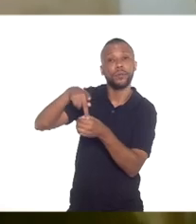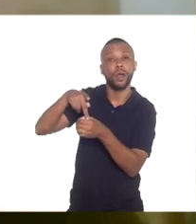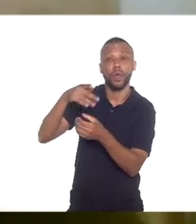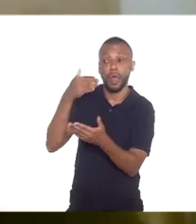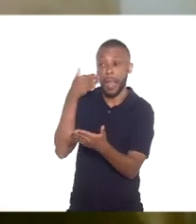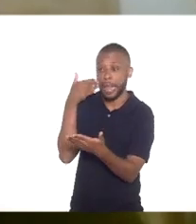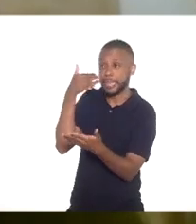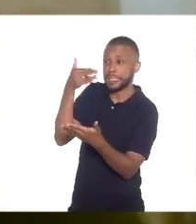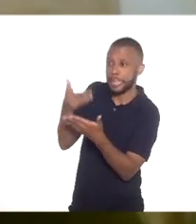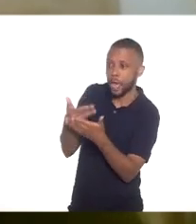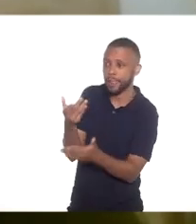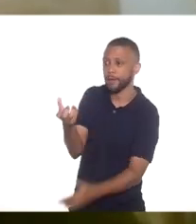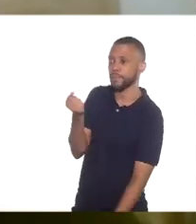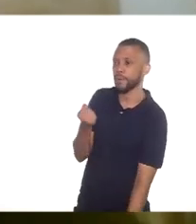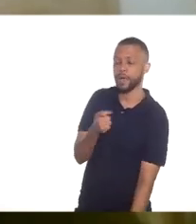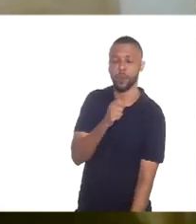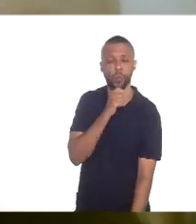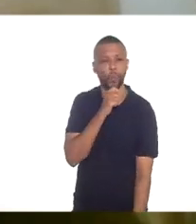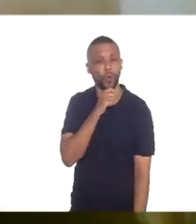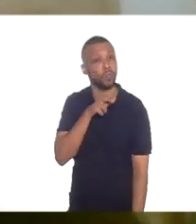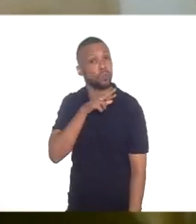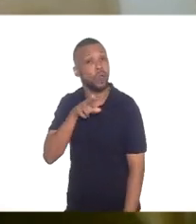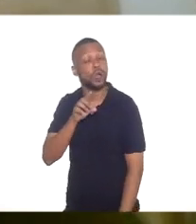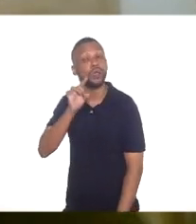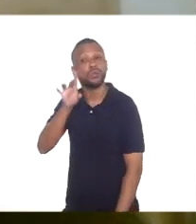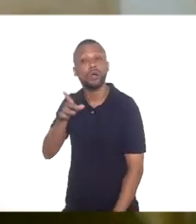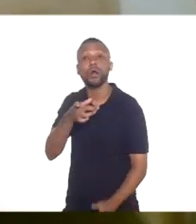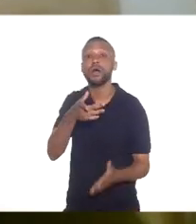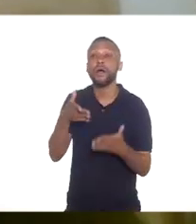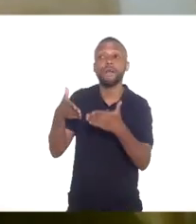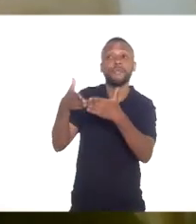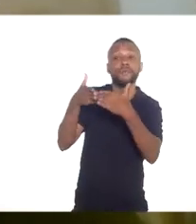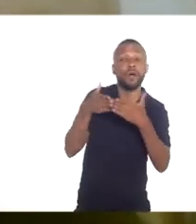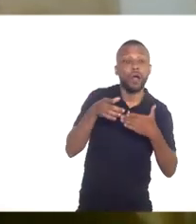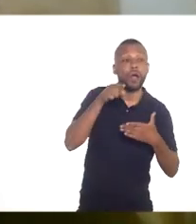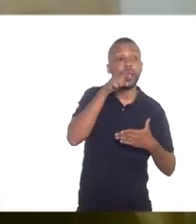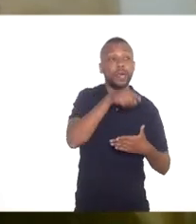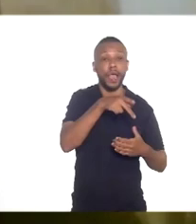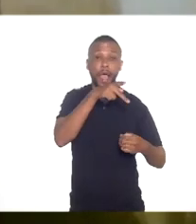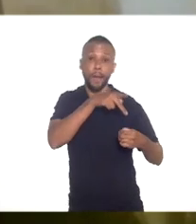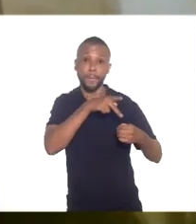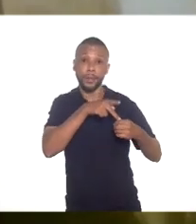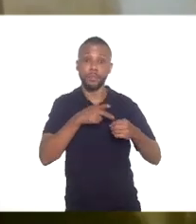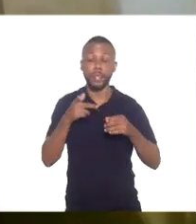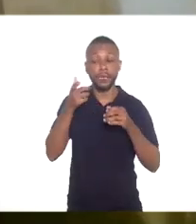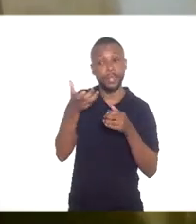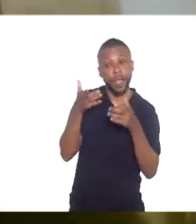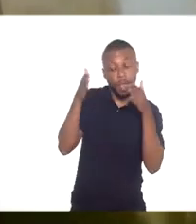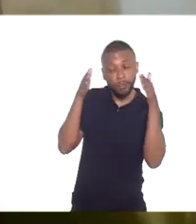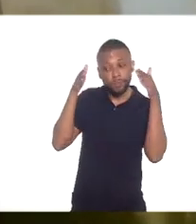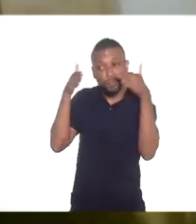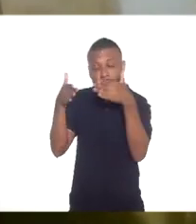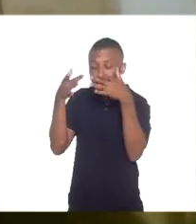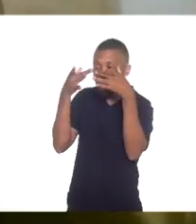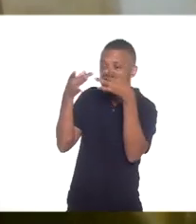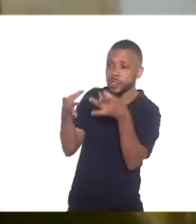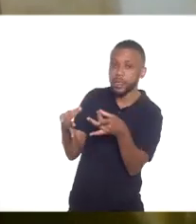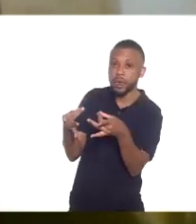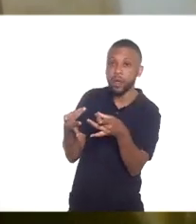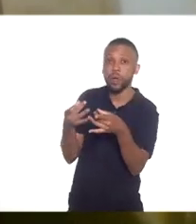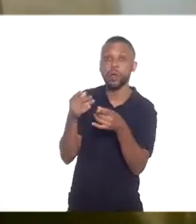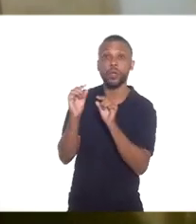imediato, salvo aqueles que a Petrobras se dedicar a fazer, o que eu não estou vendo